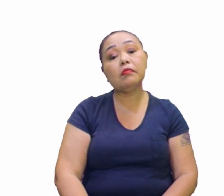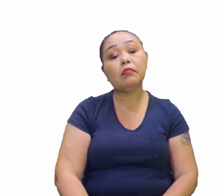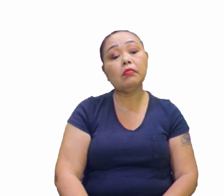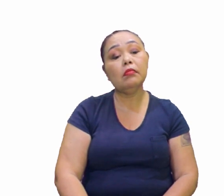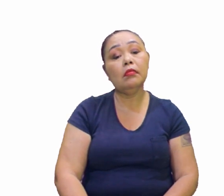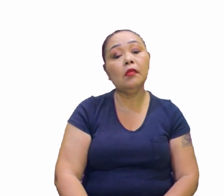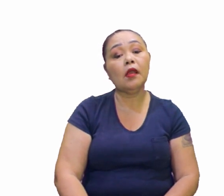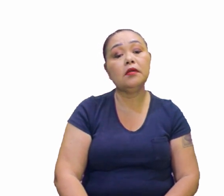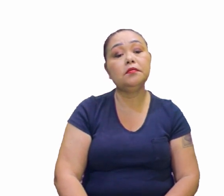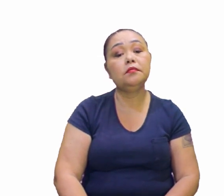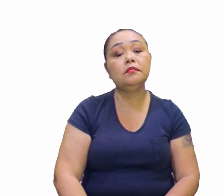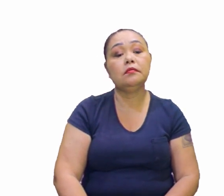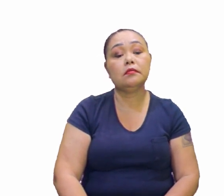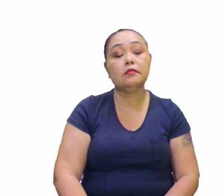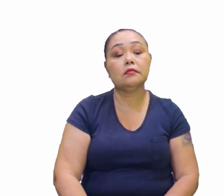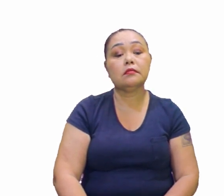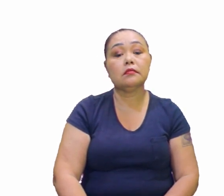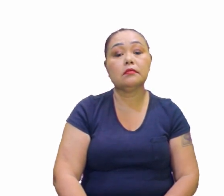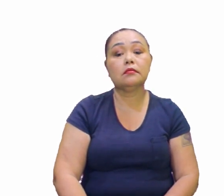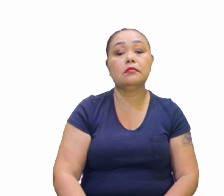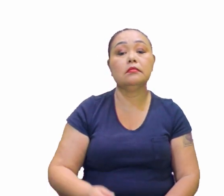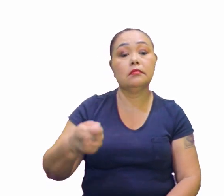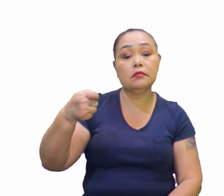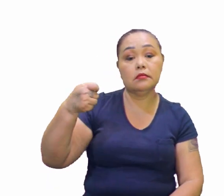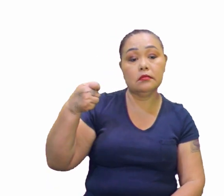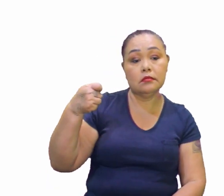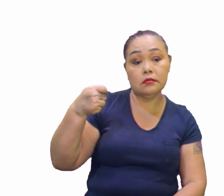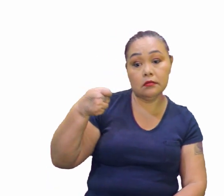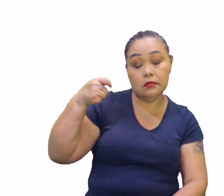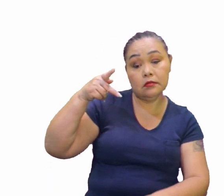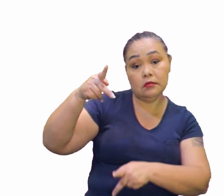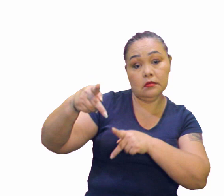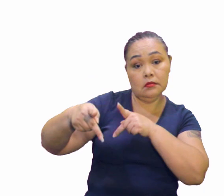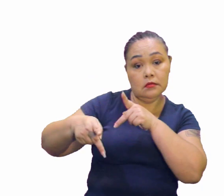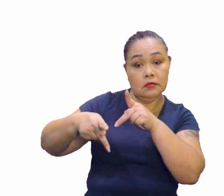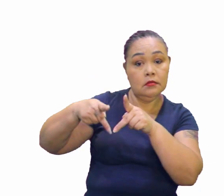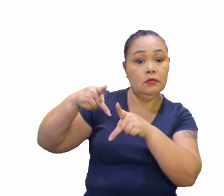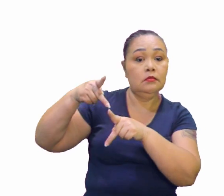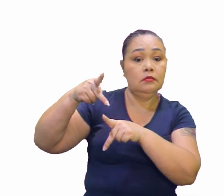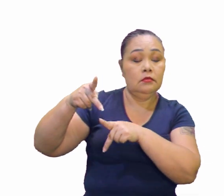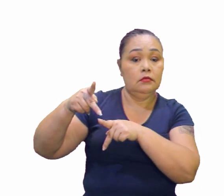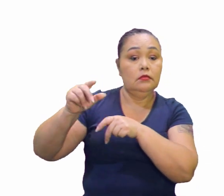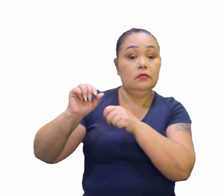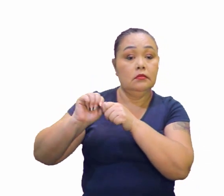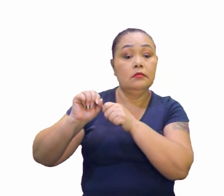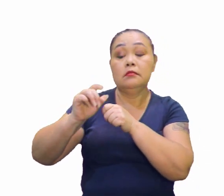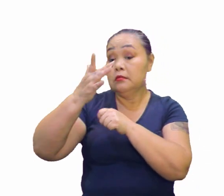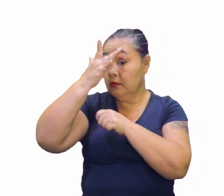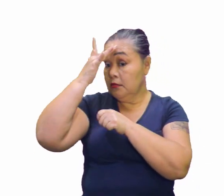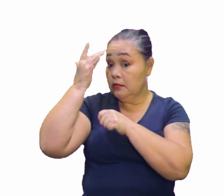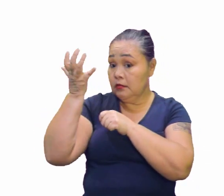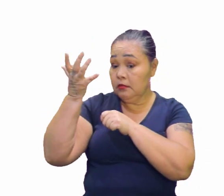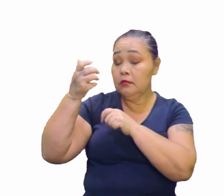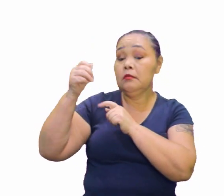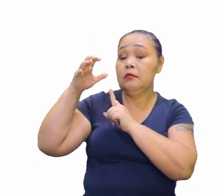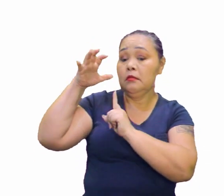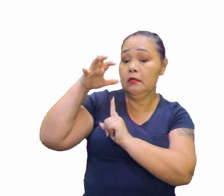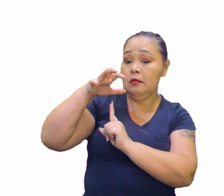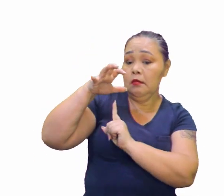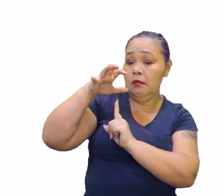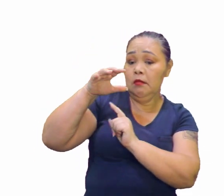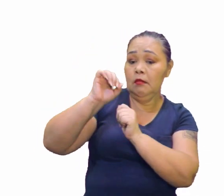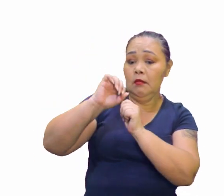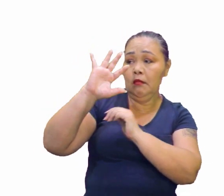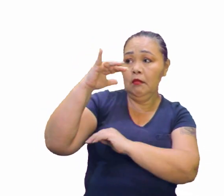E aí temos também a questão da pressão populacional. Professor, as pessoas fazem pressão sobre